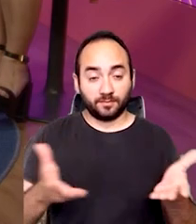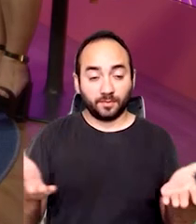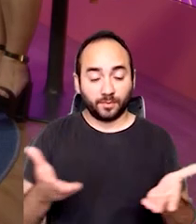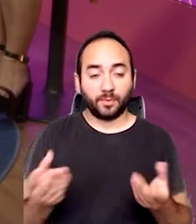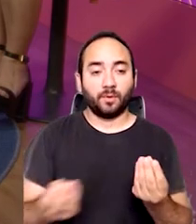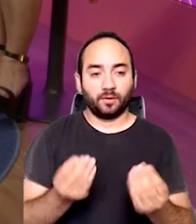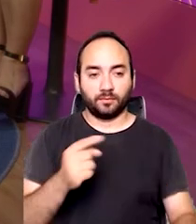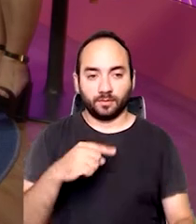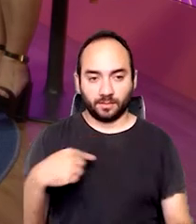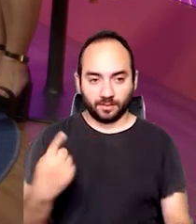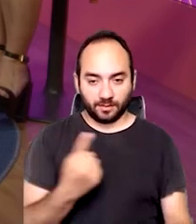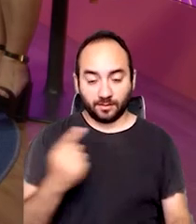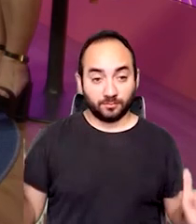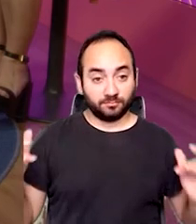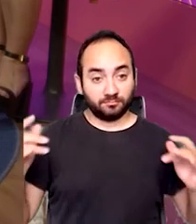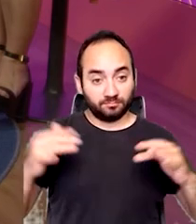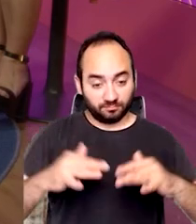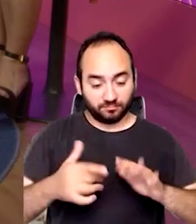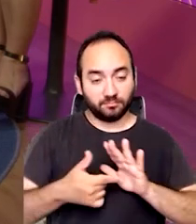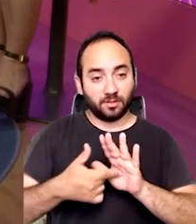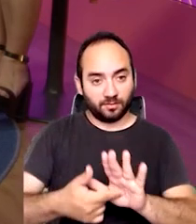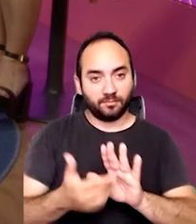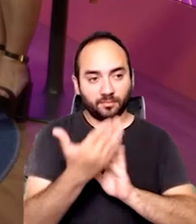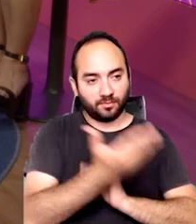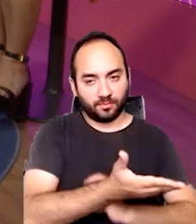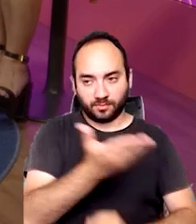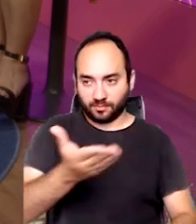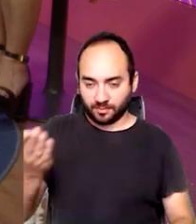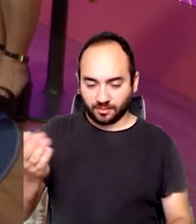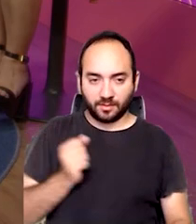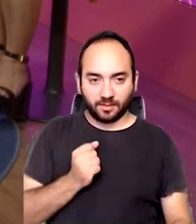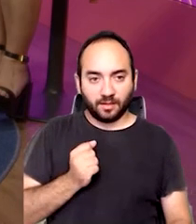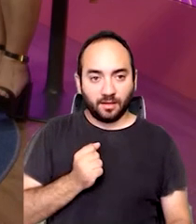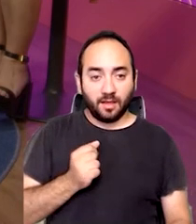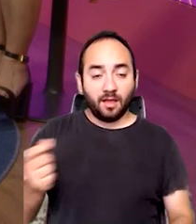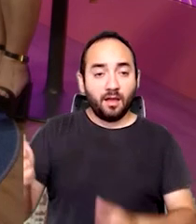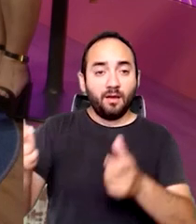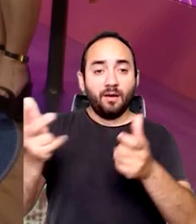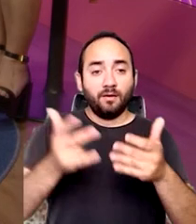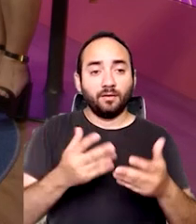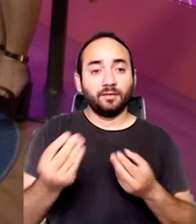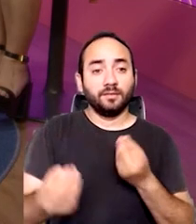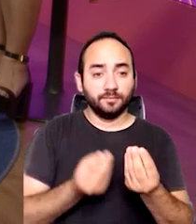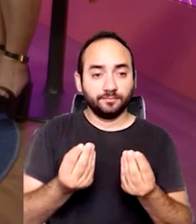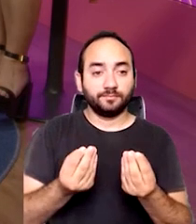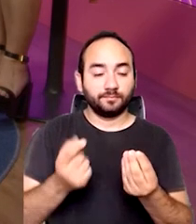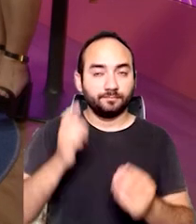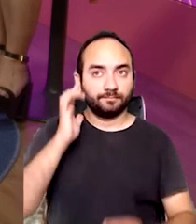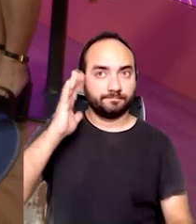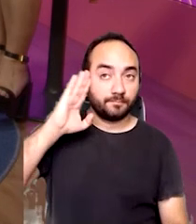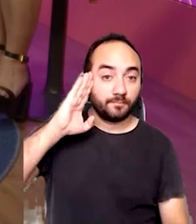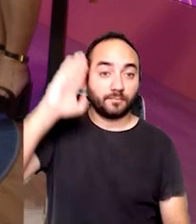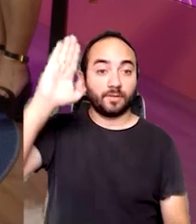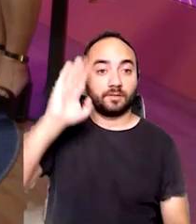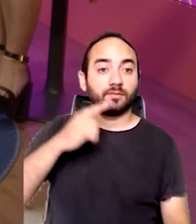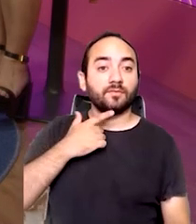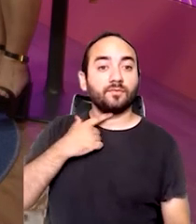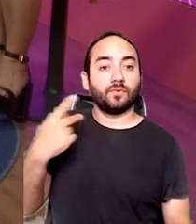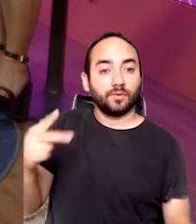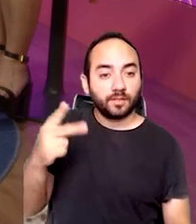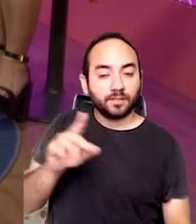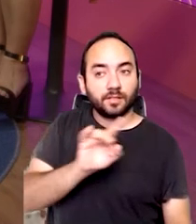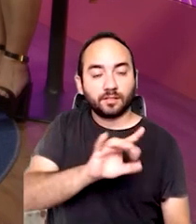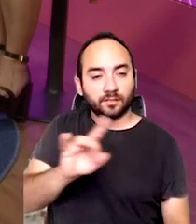aqui um pouquinho já que nós nos já apresentamos vocês queria que vocês falassem Qual a principal